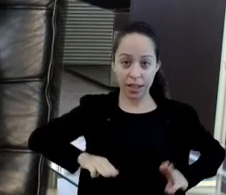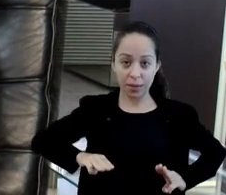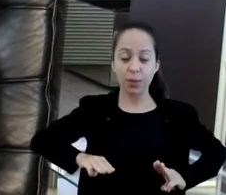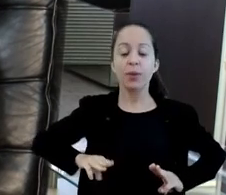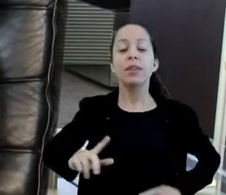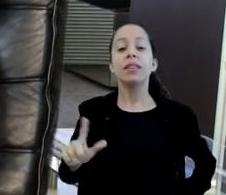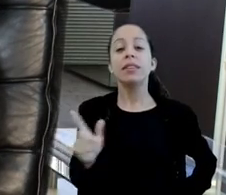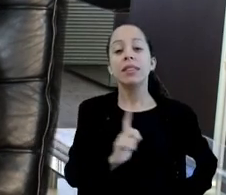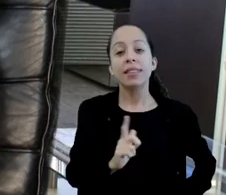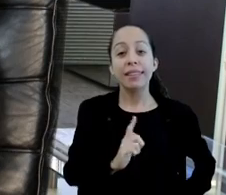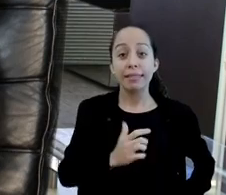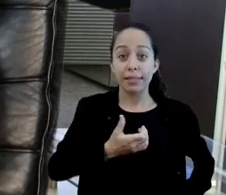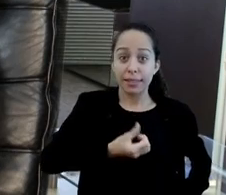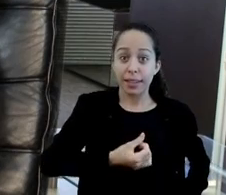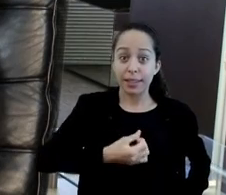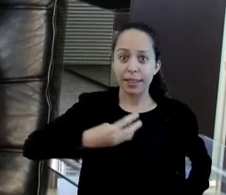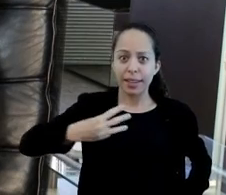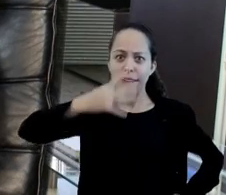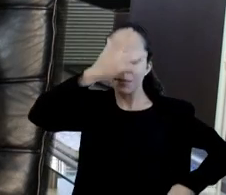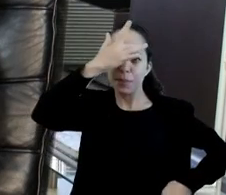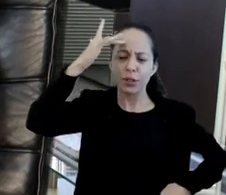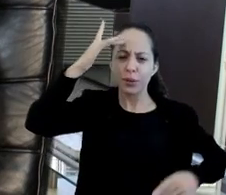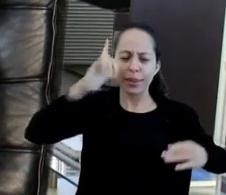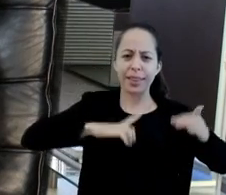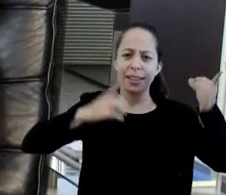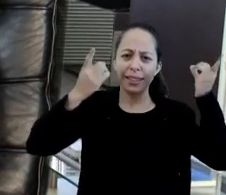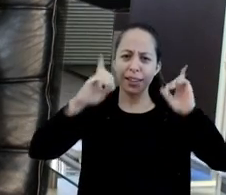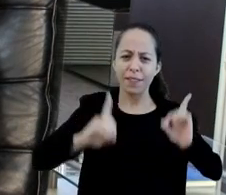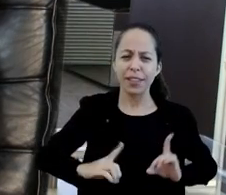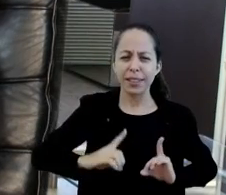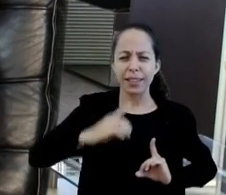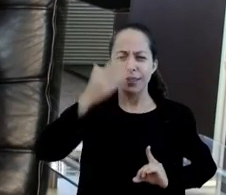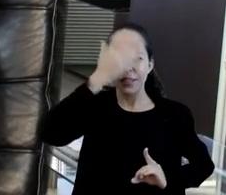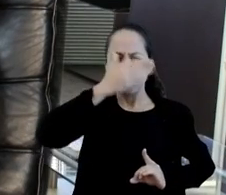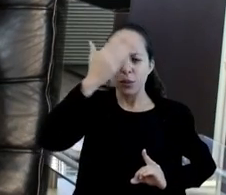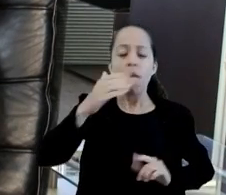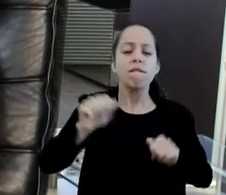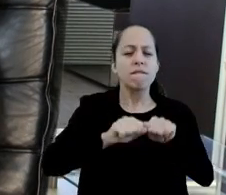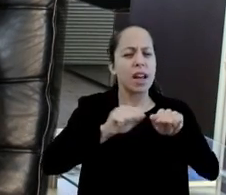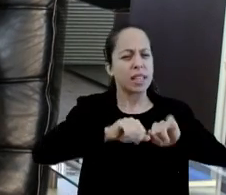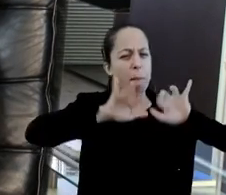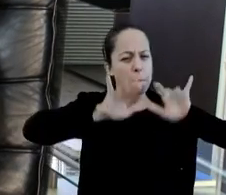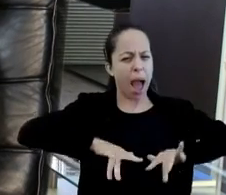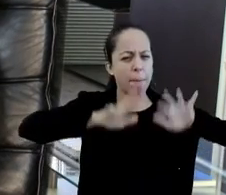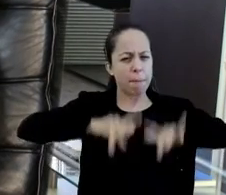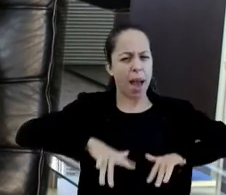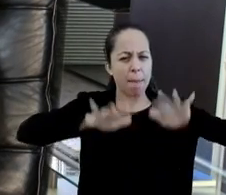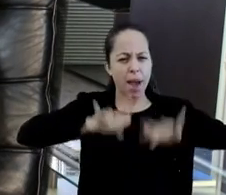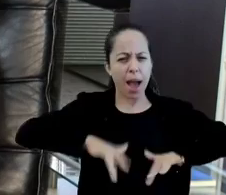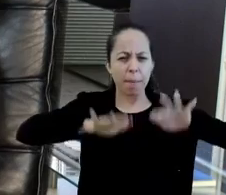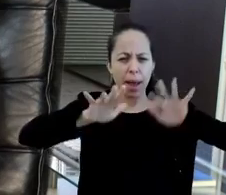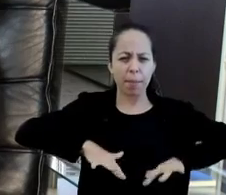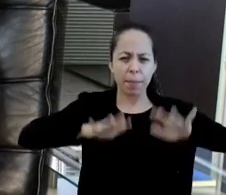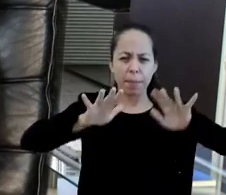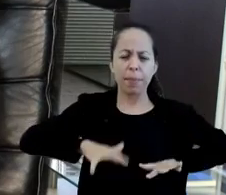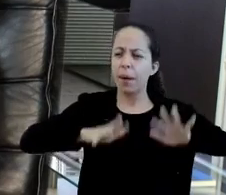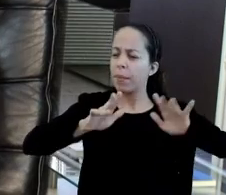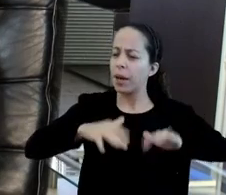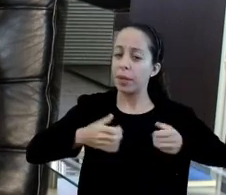de pessoas com deficiência visual, homenageando 63 anos de Brasília.